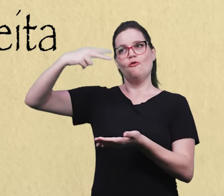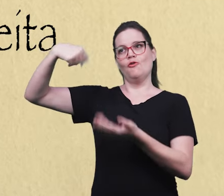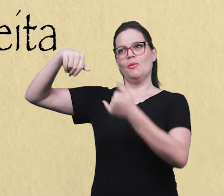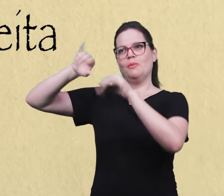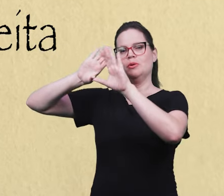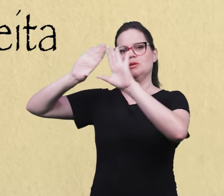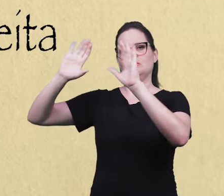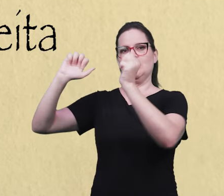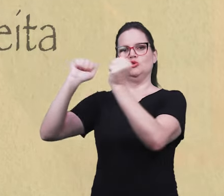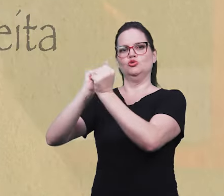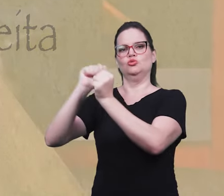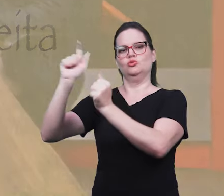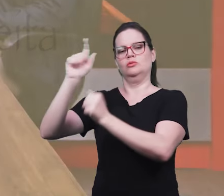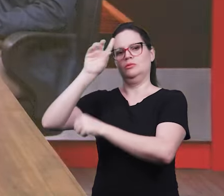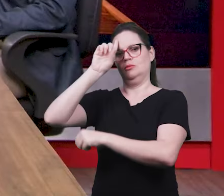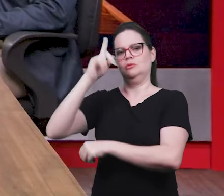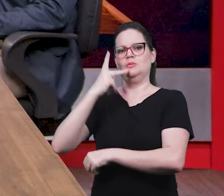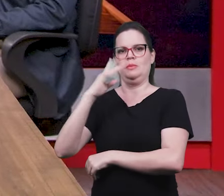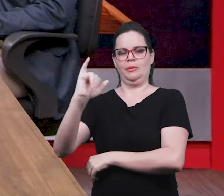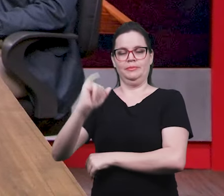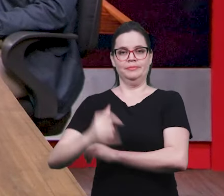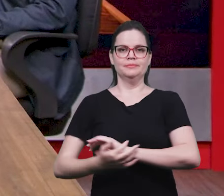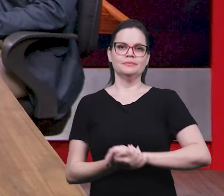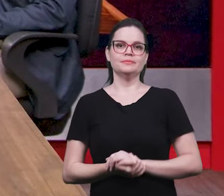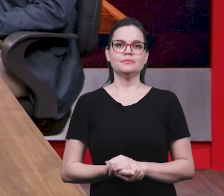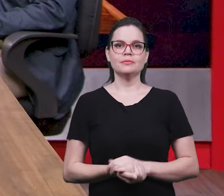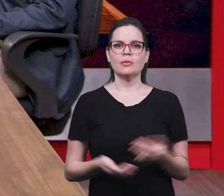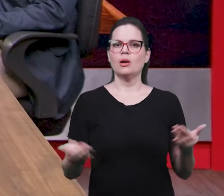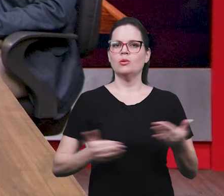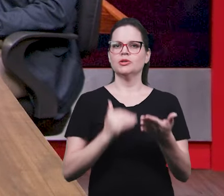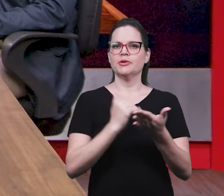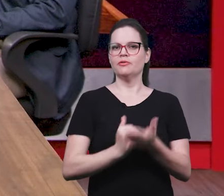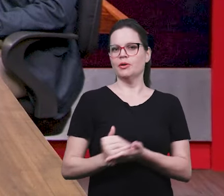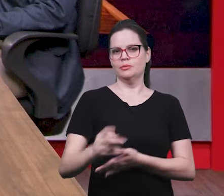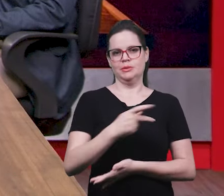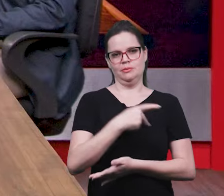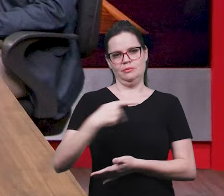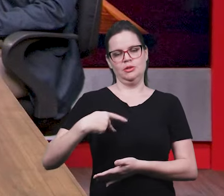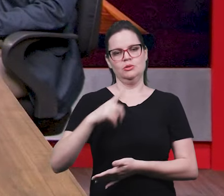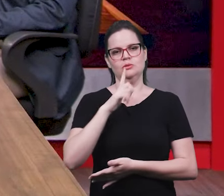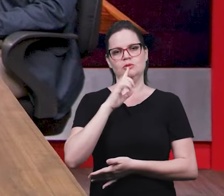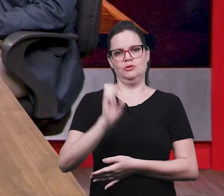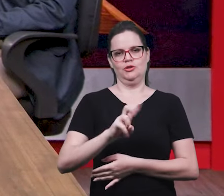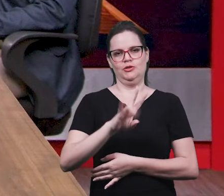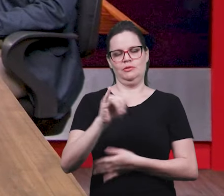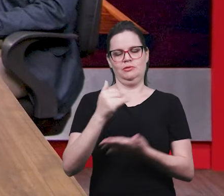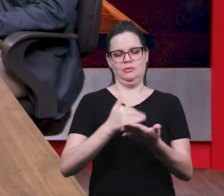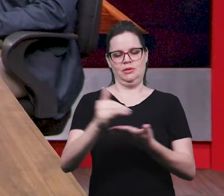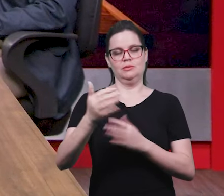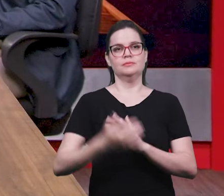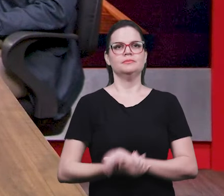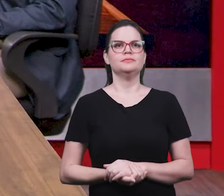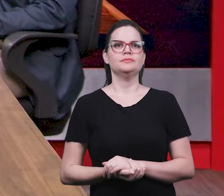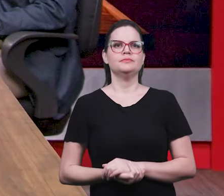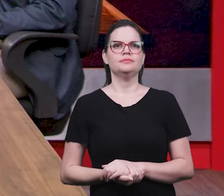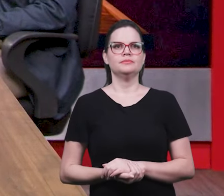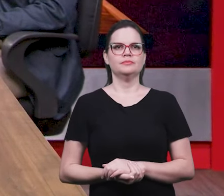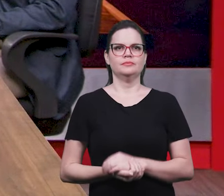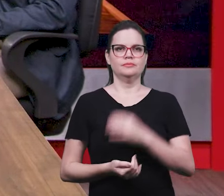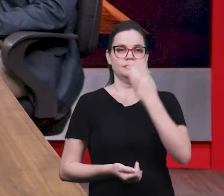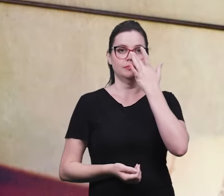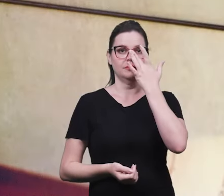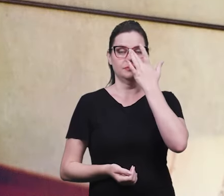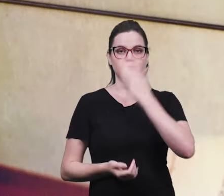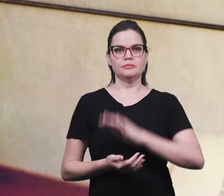Jesus. A introdução desse assunto será feita pelo pastor Luiz Eugênio nessa hora. Bom, meus irmãos, sobre